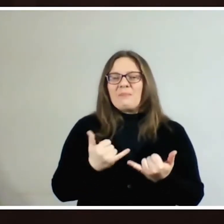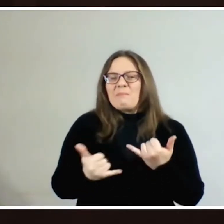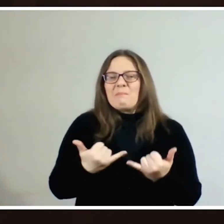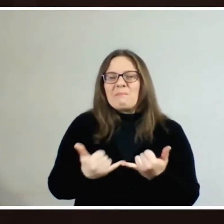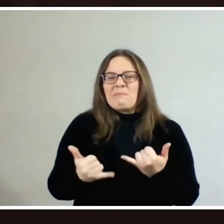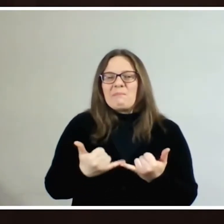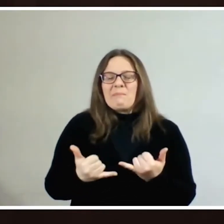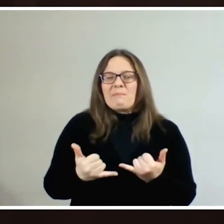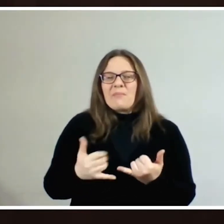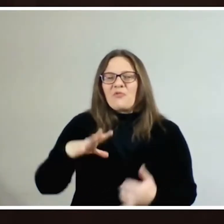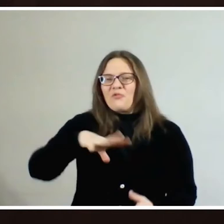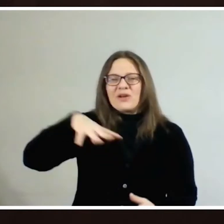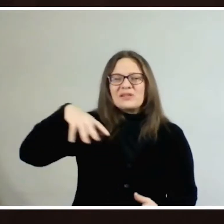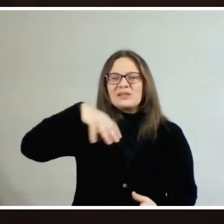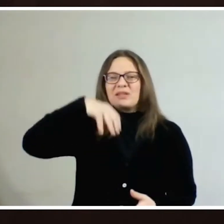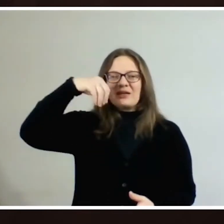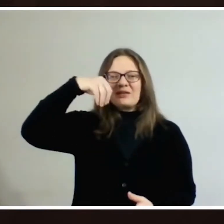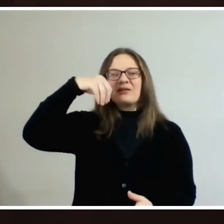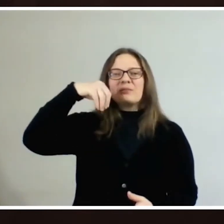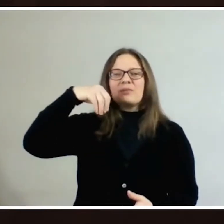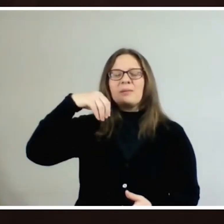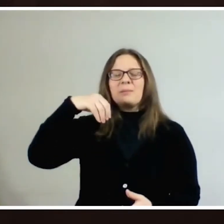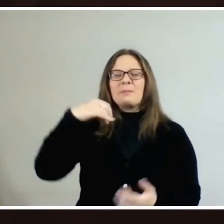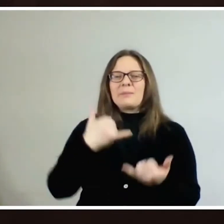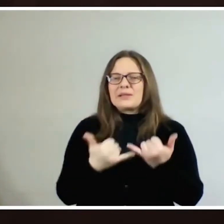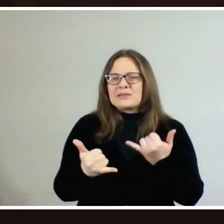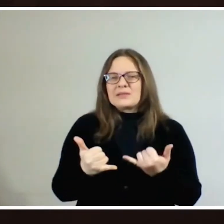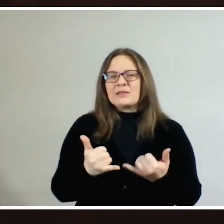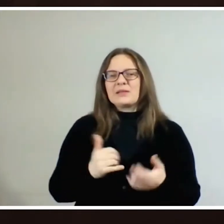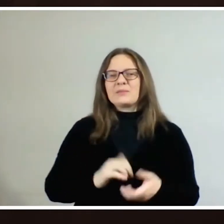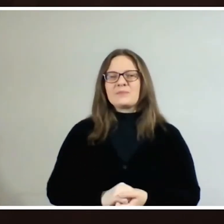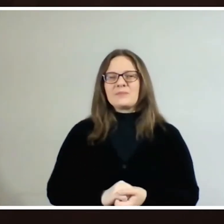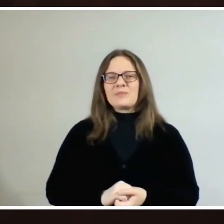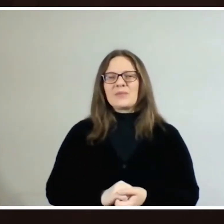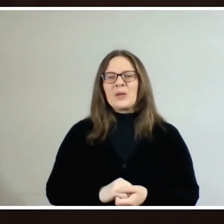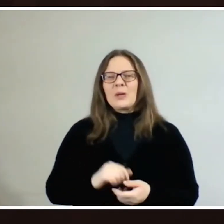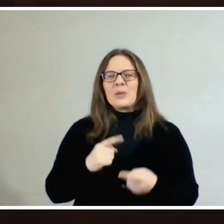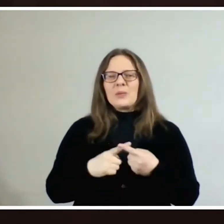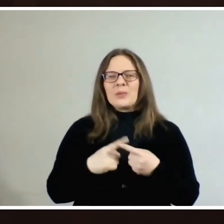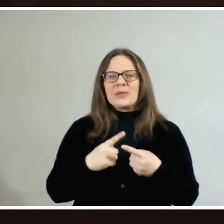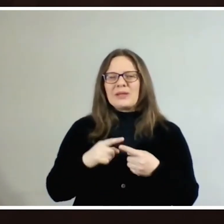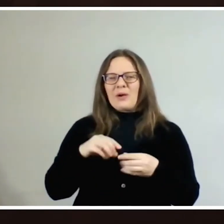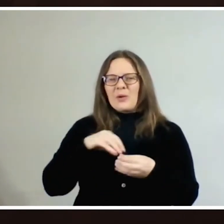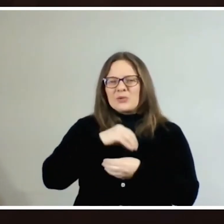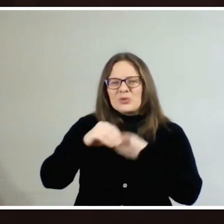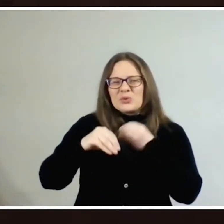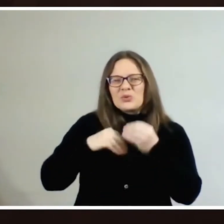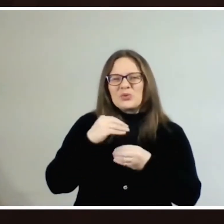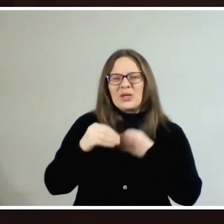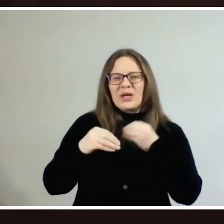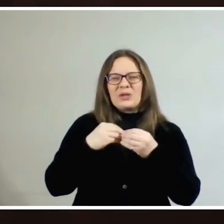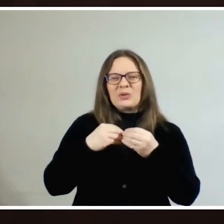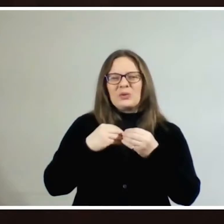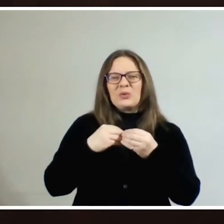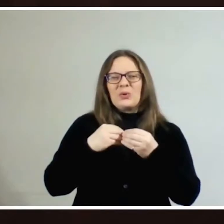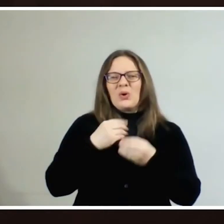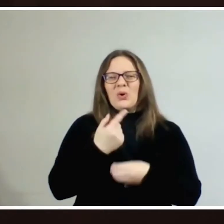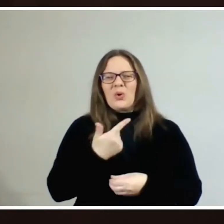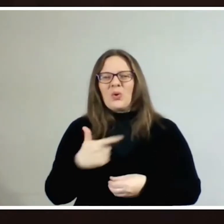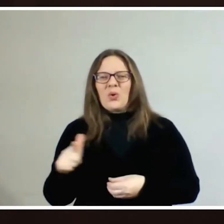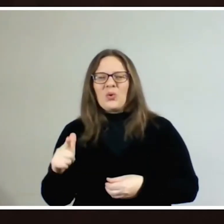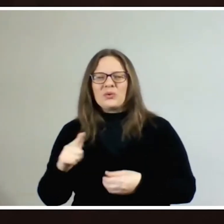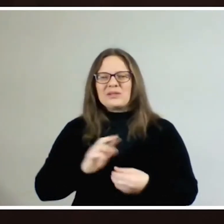fantasma. O docetismo estava misturado com o gnosticismo, que ensinava que toda